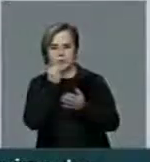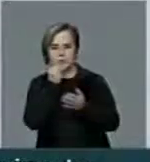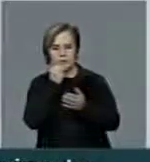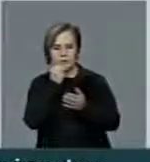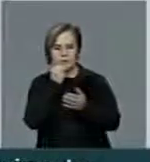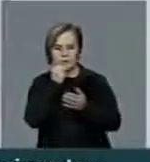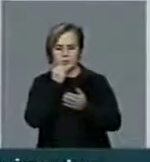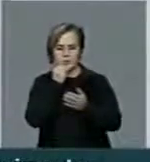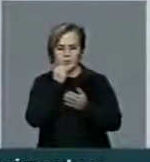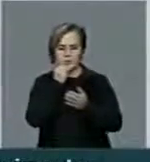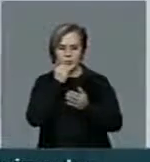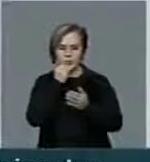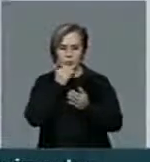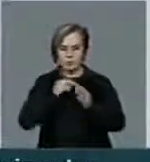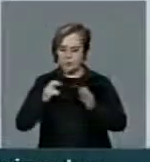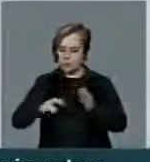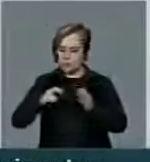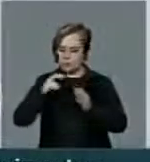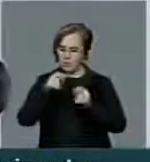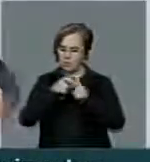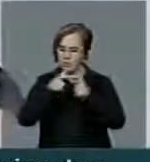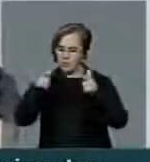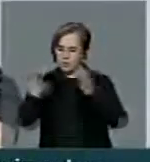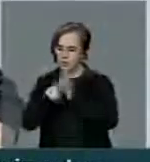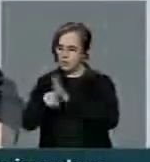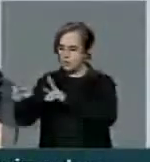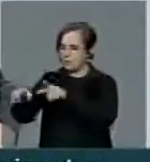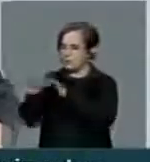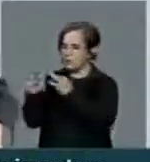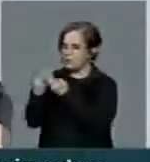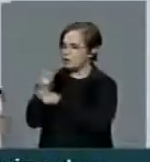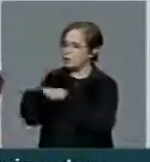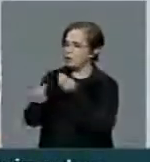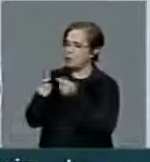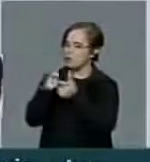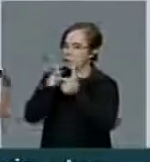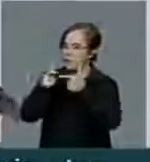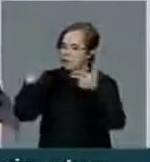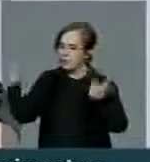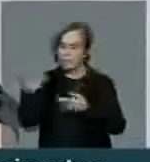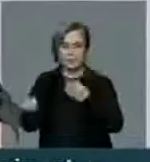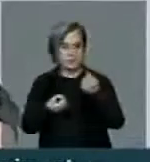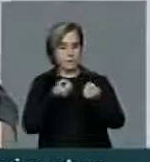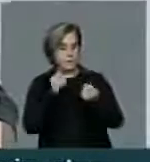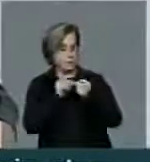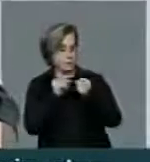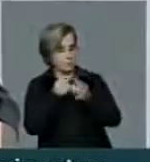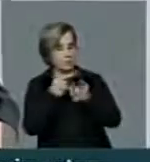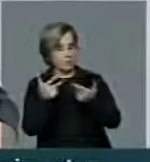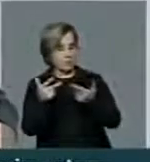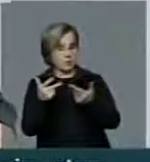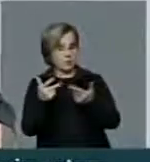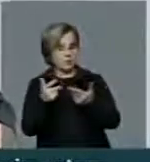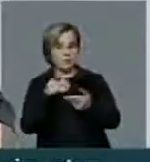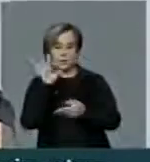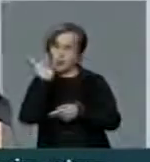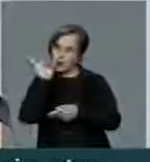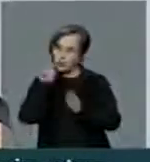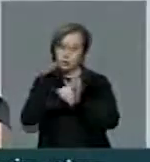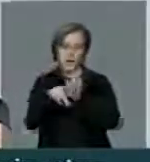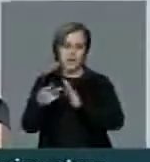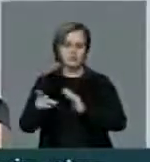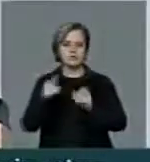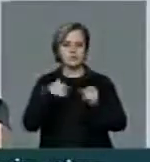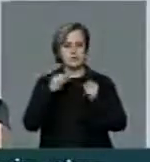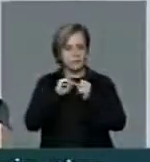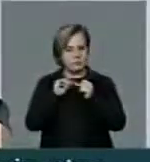agricultura familiar? Tá? Como é que eu coloco isso? Eu faço assim, automaticamente. Eu estou